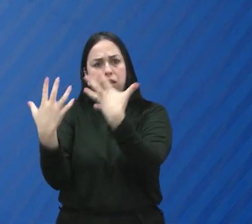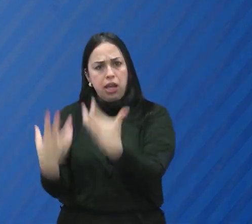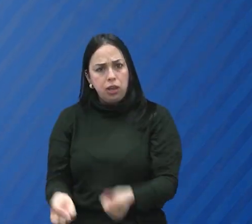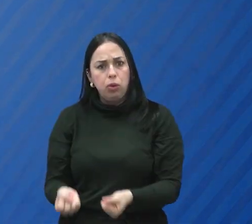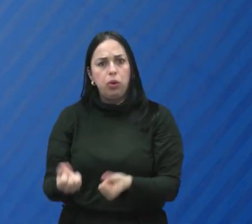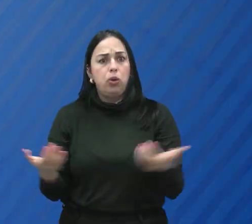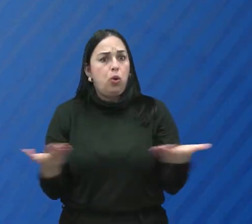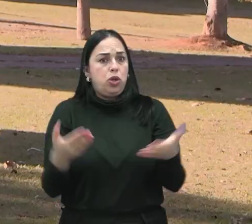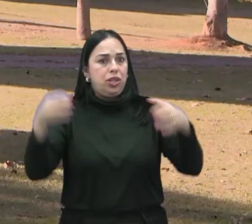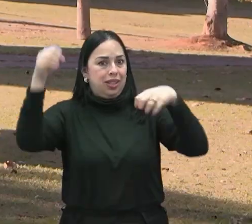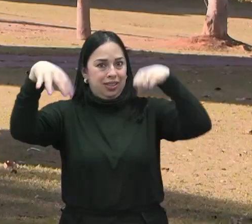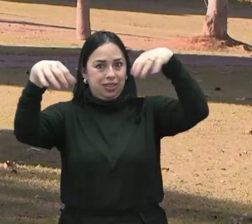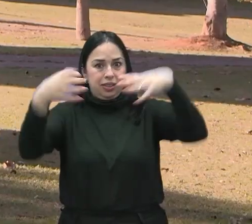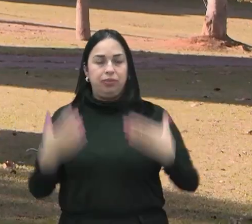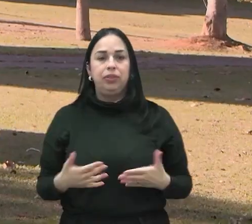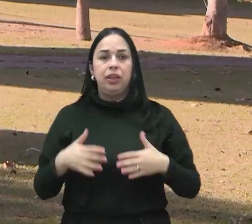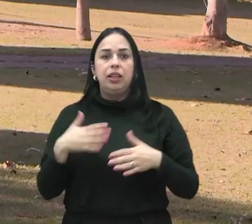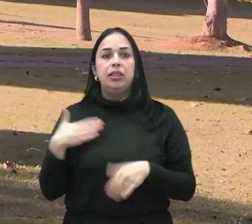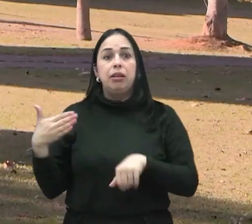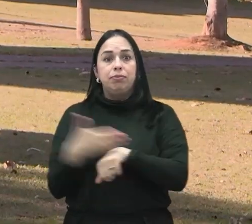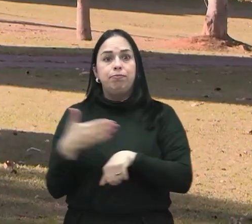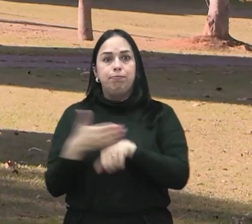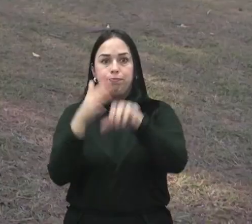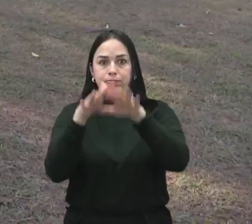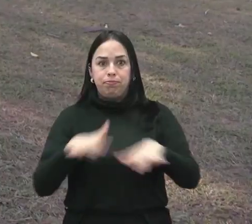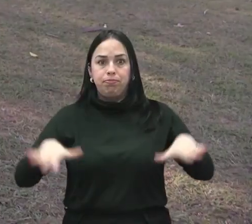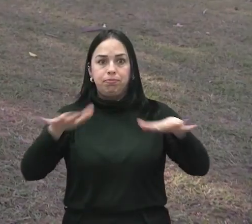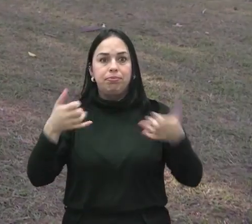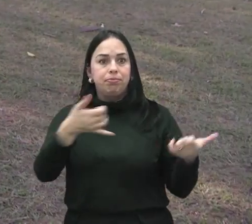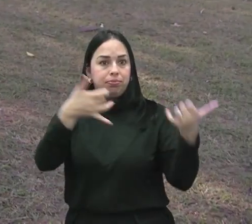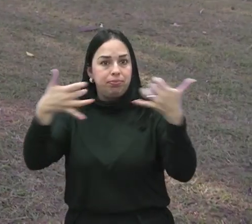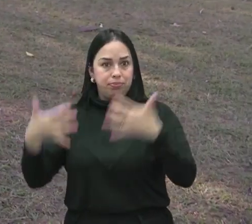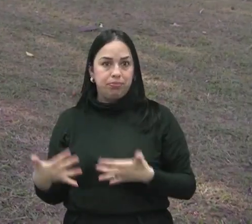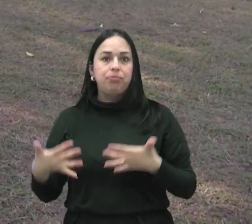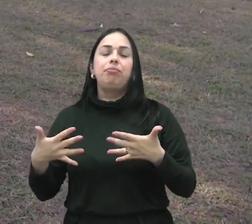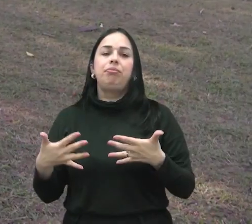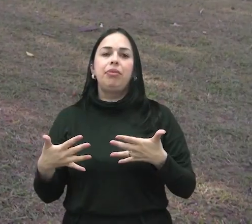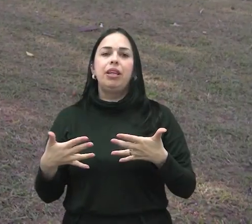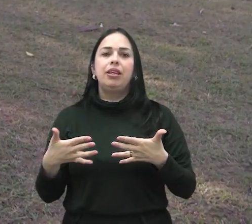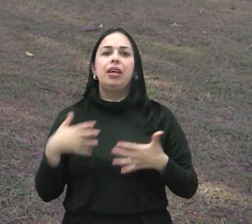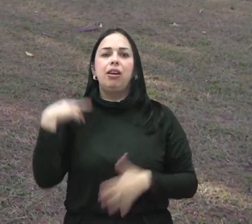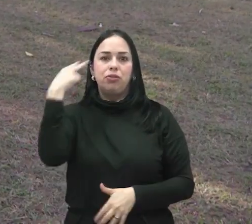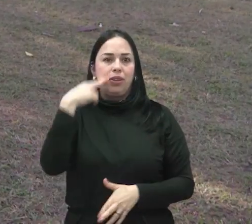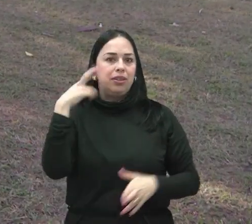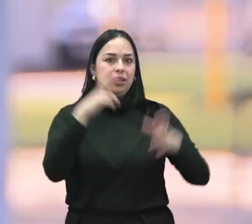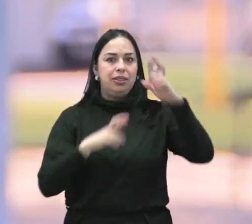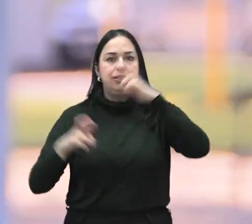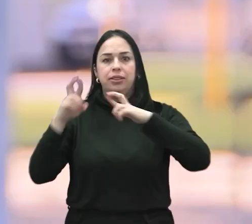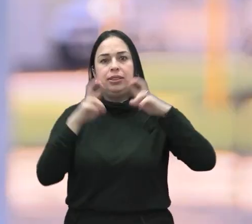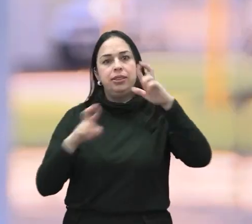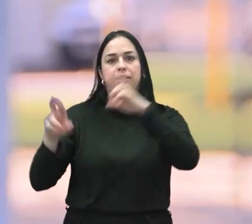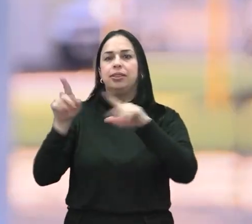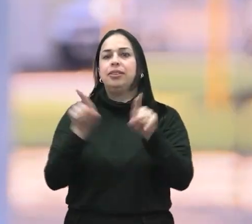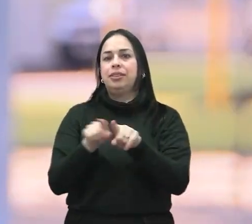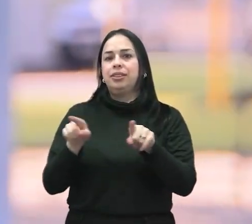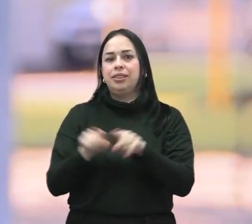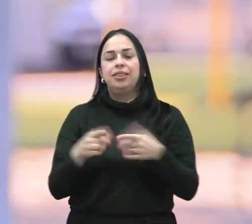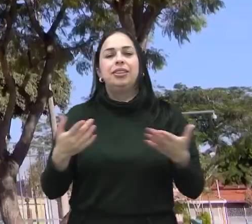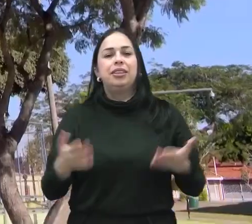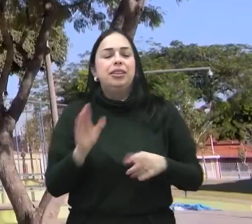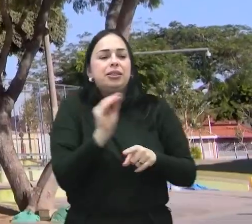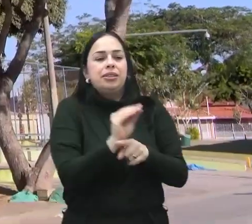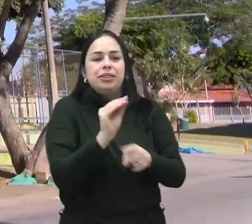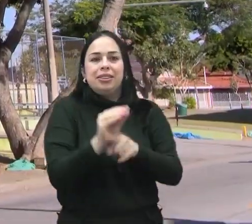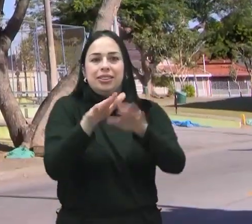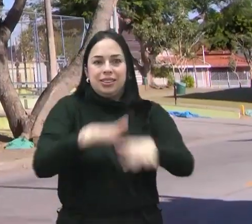hoje a praça se encontra iluminada. Quem frequenta esses espaços afirma que o trabalho de fiscalização dos vereadores é fundamental para garantir